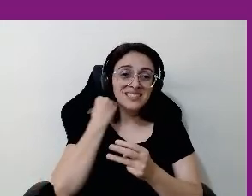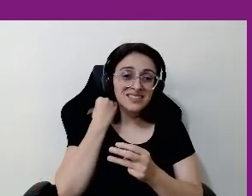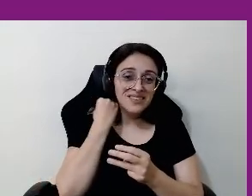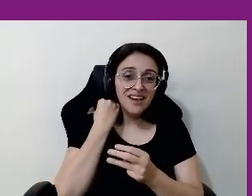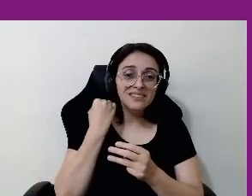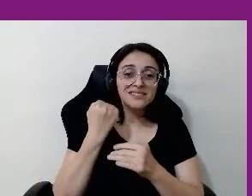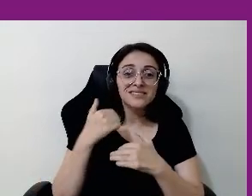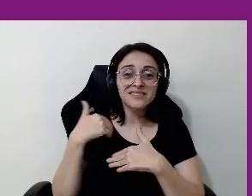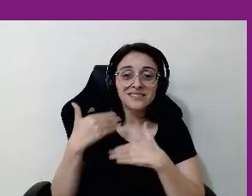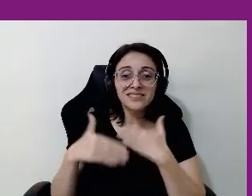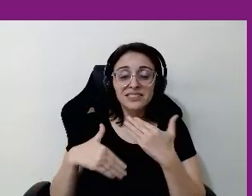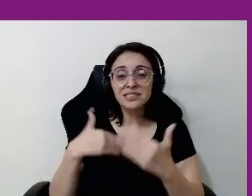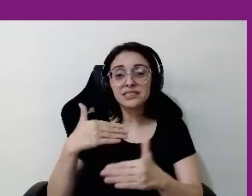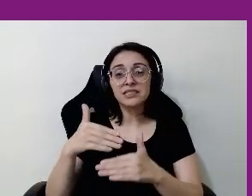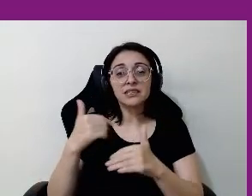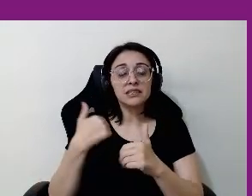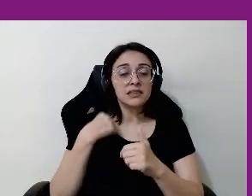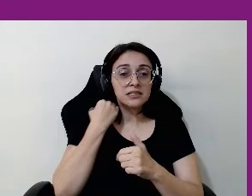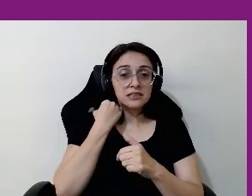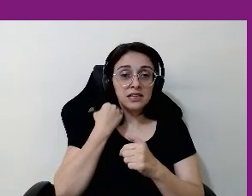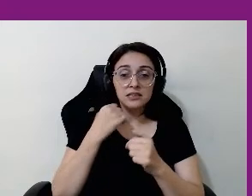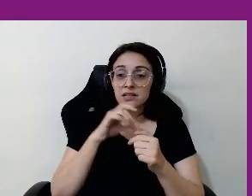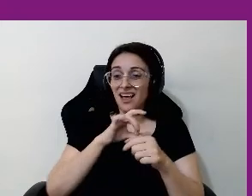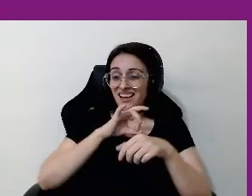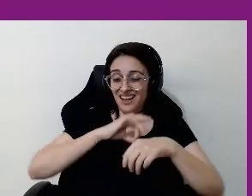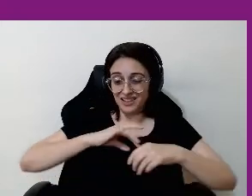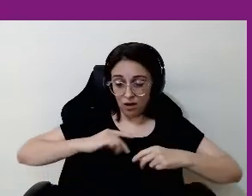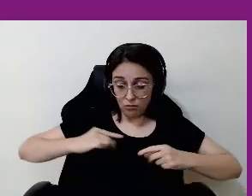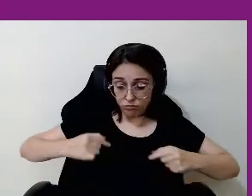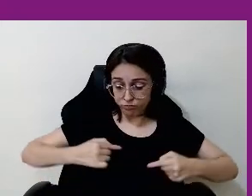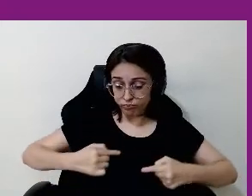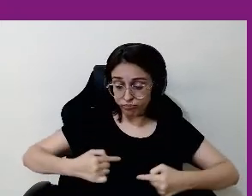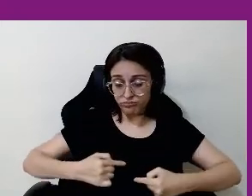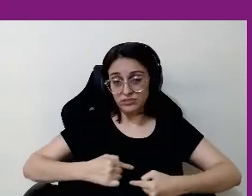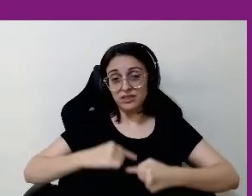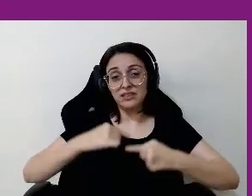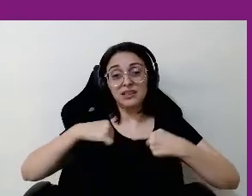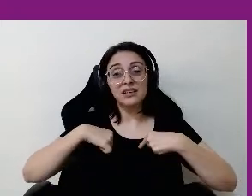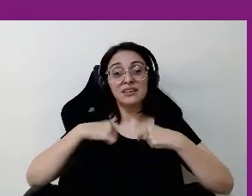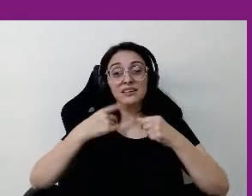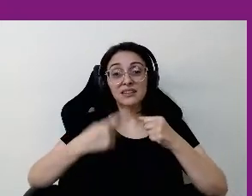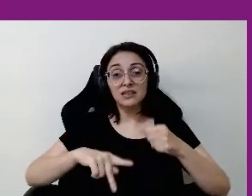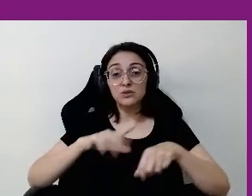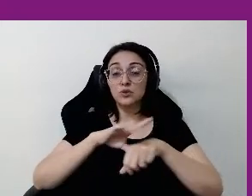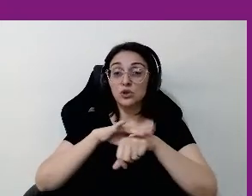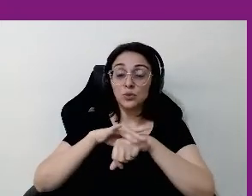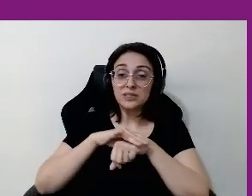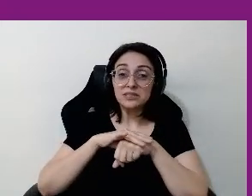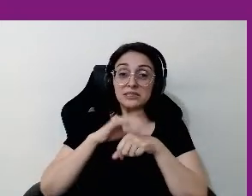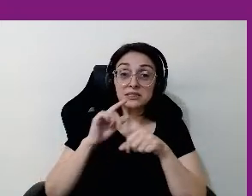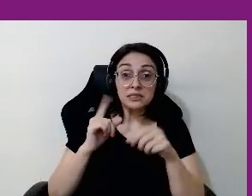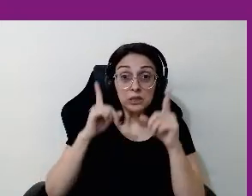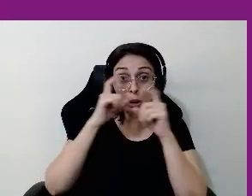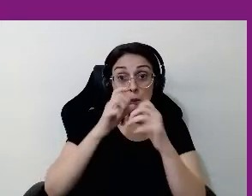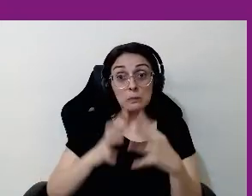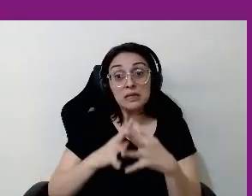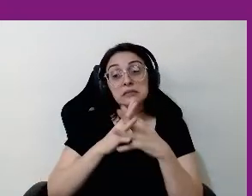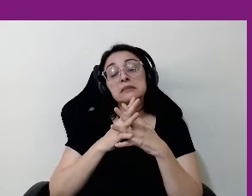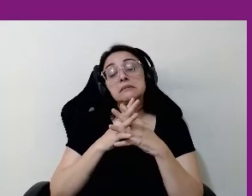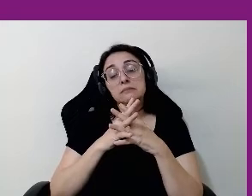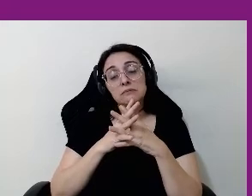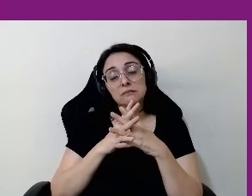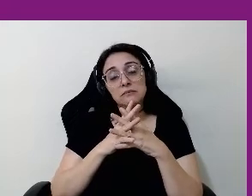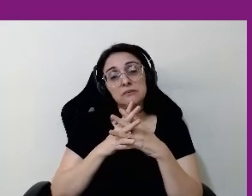strain induzido em cada alvéolo heterogêneo de uma doença tão complexa, aí